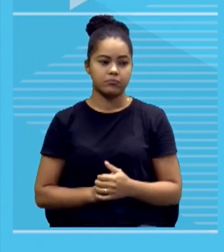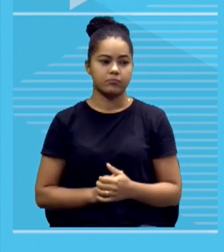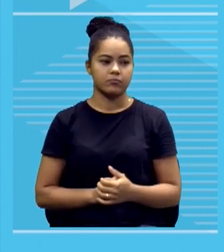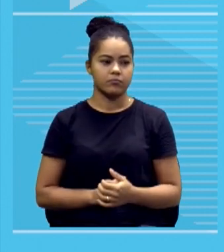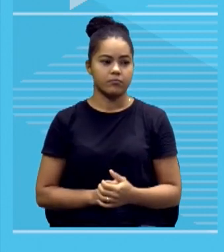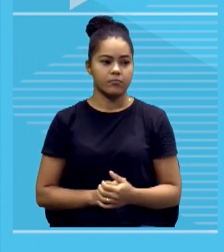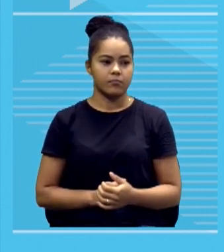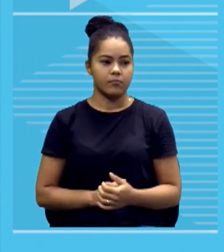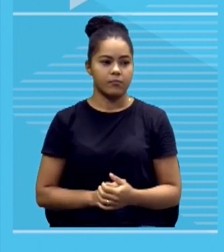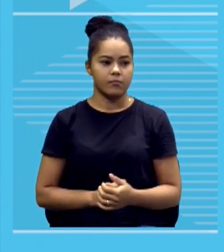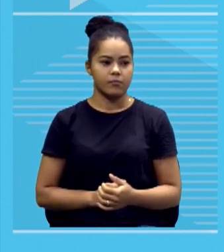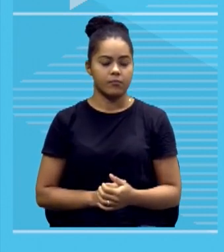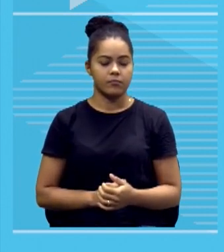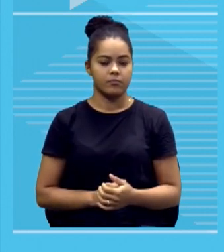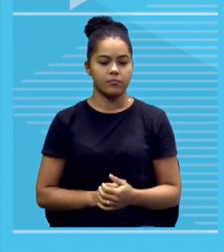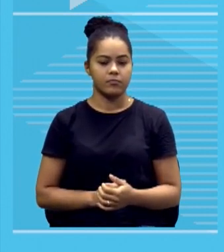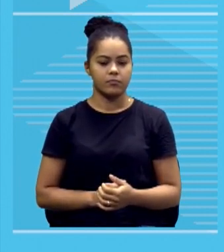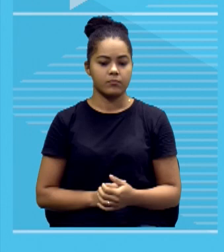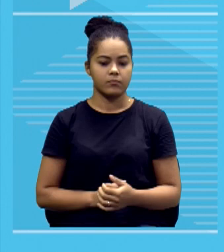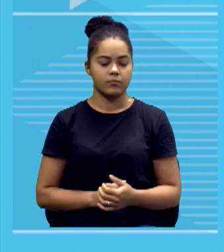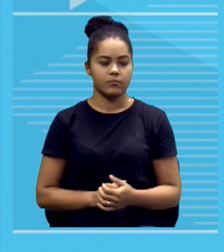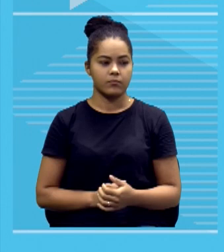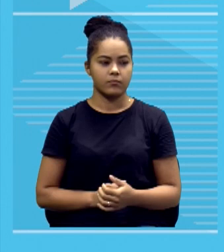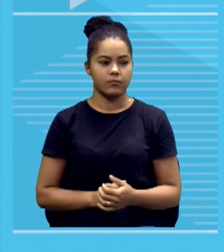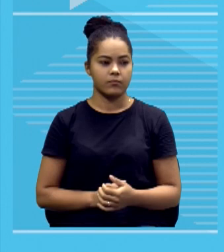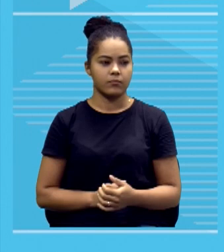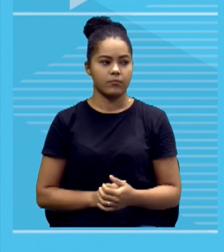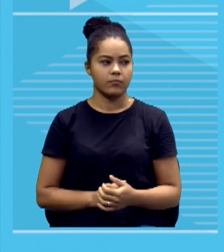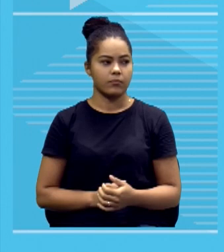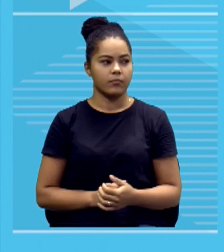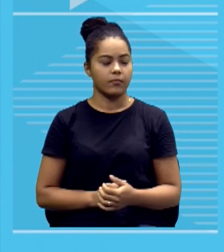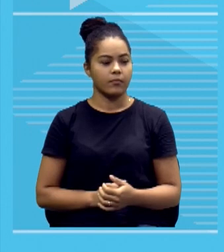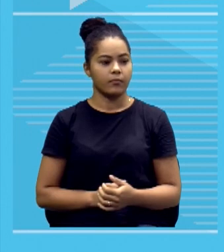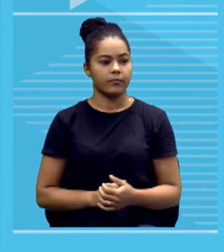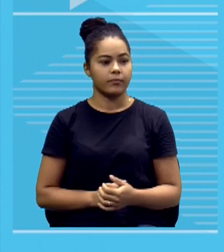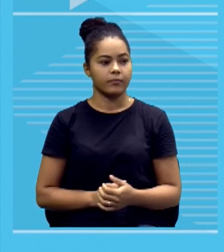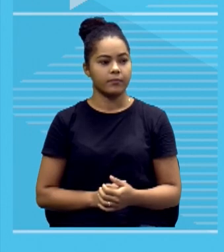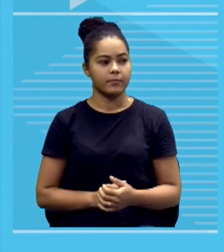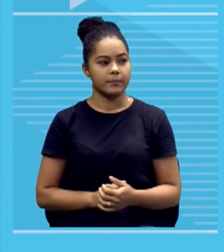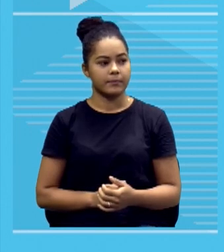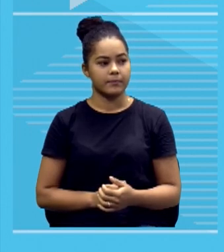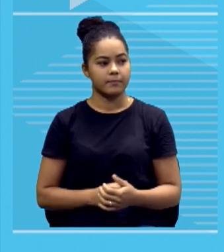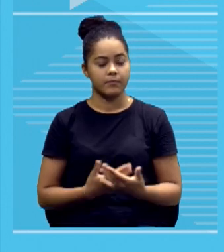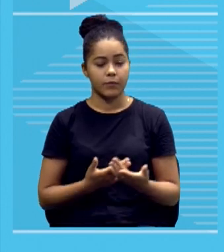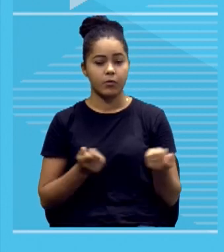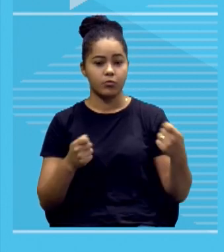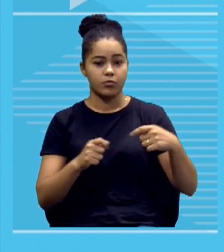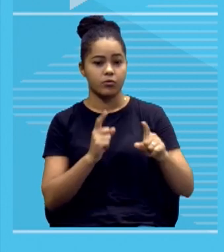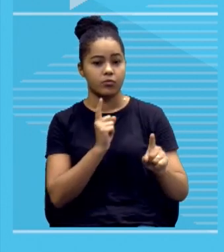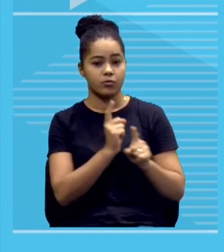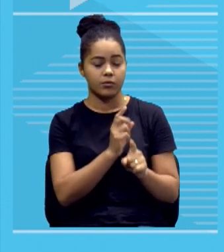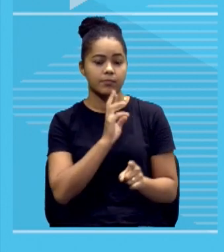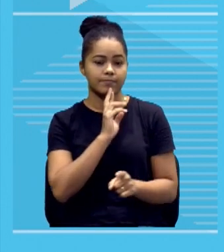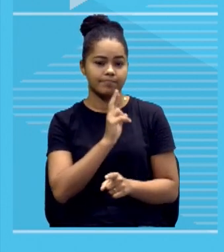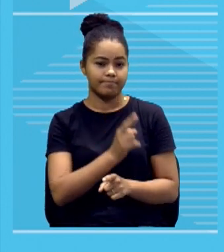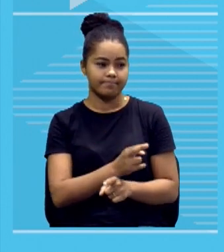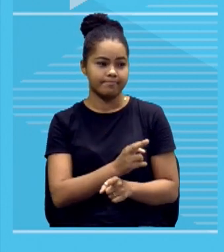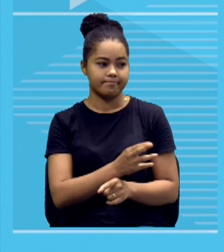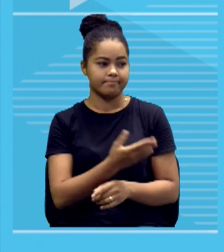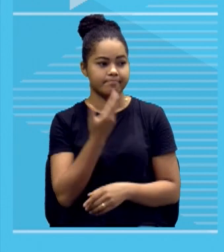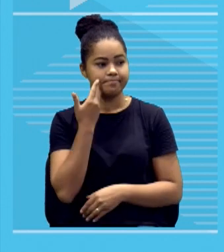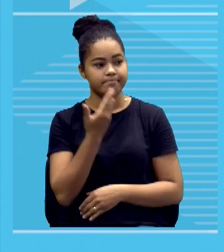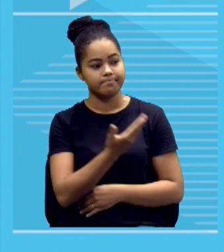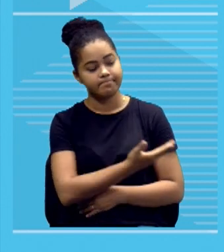Boa. Daí, seguindo esse terceiro passo, a gente consegue achar a resposta da questão. Nosso